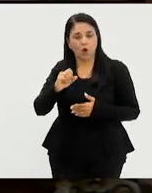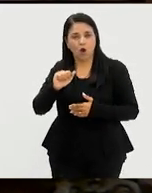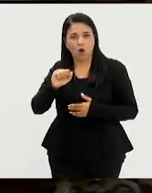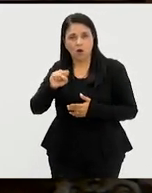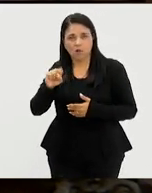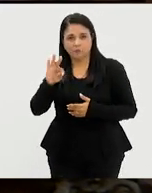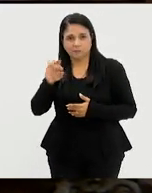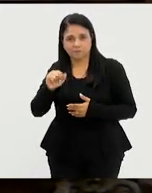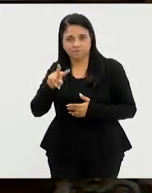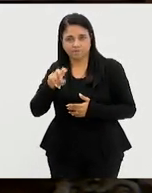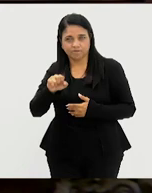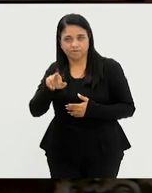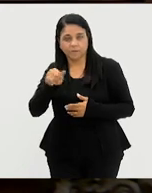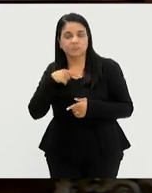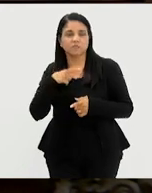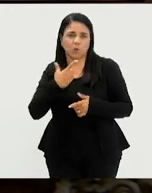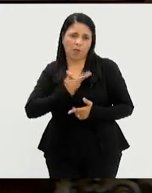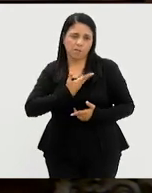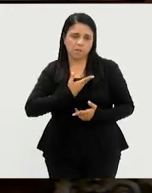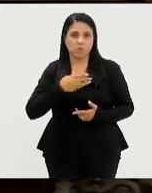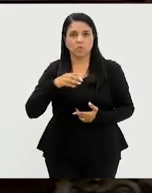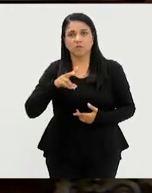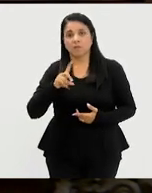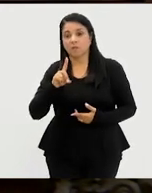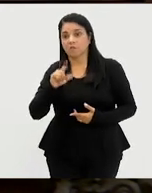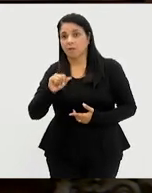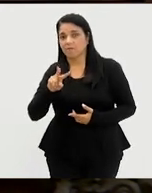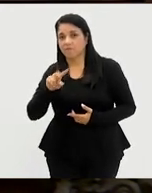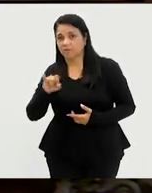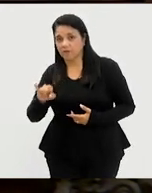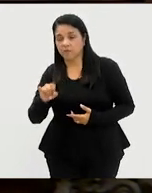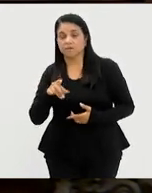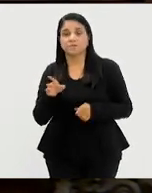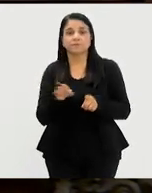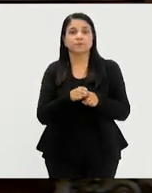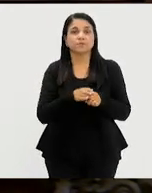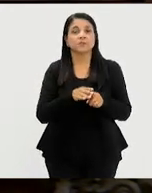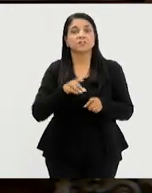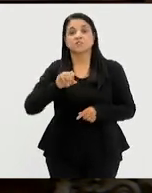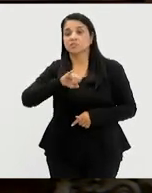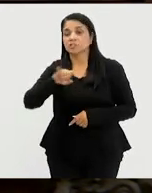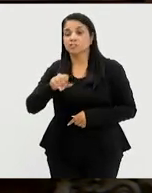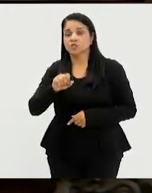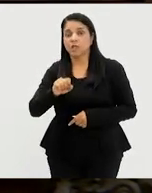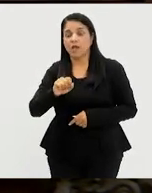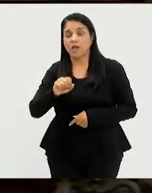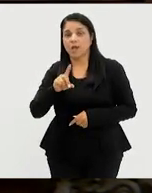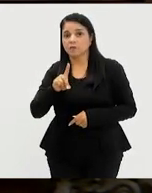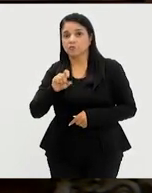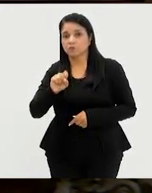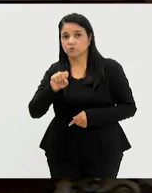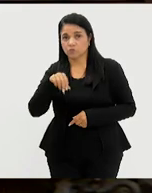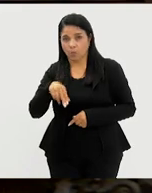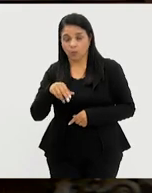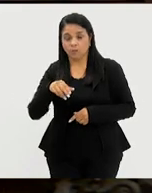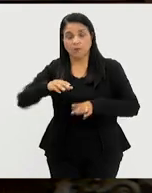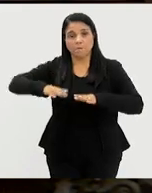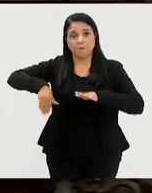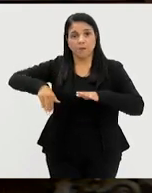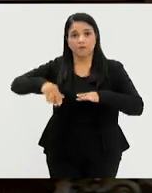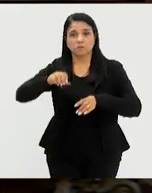companheiro David de Trindade como companheiro Jadson da Praia do Sono que é um dos